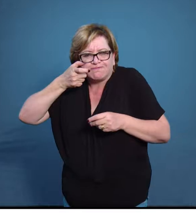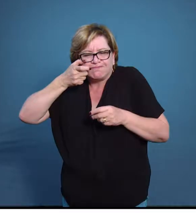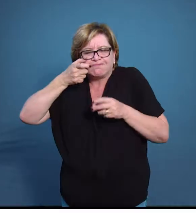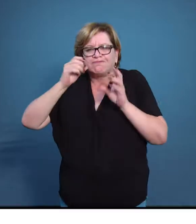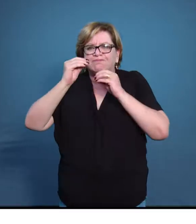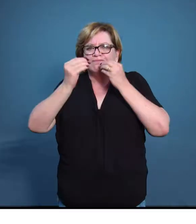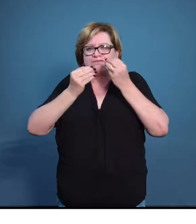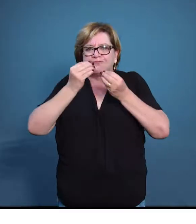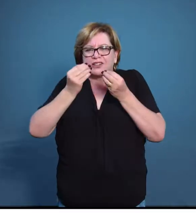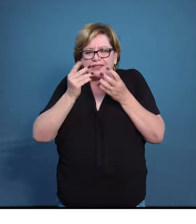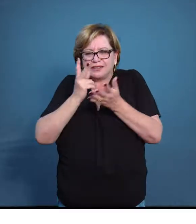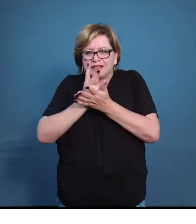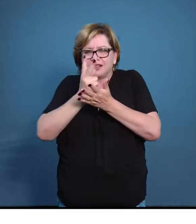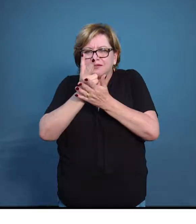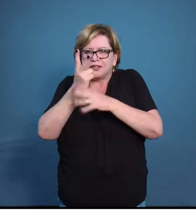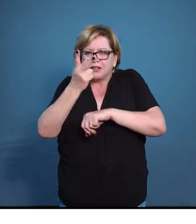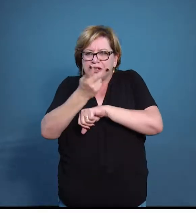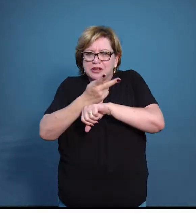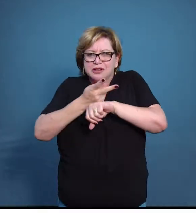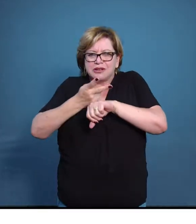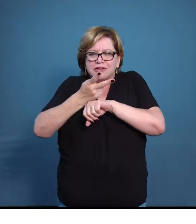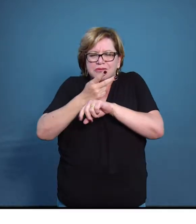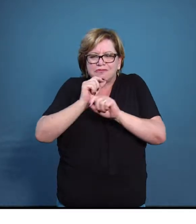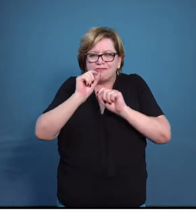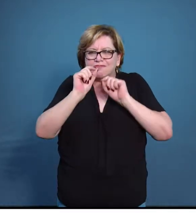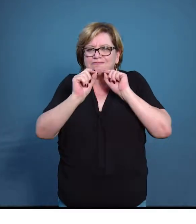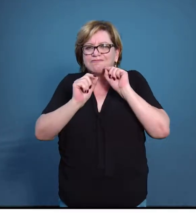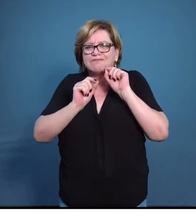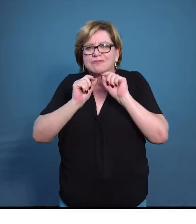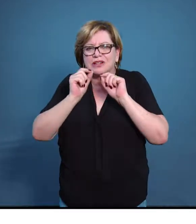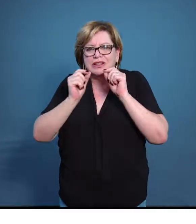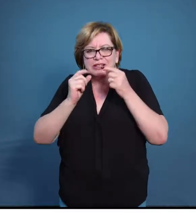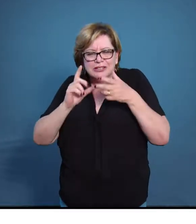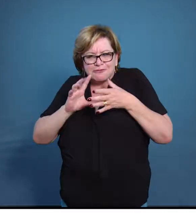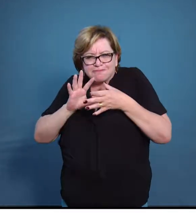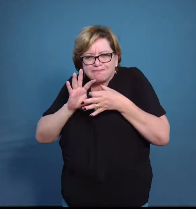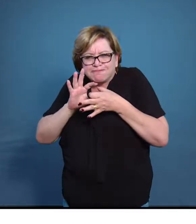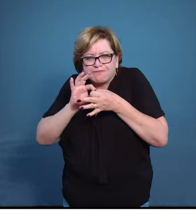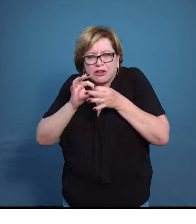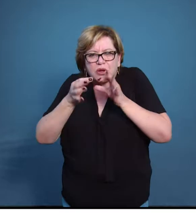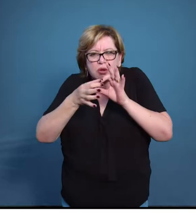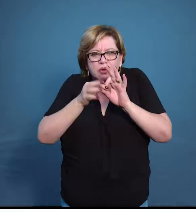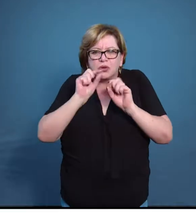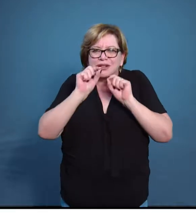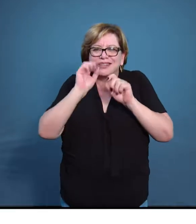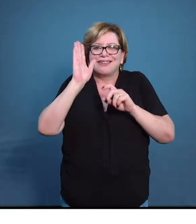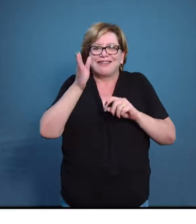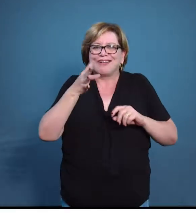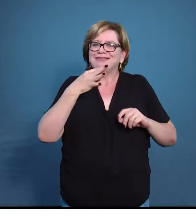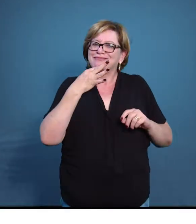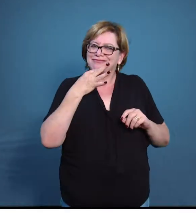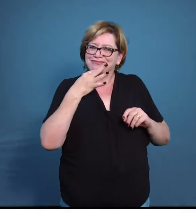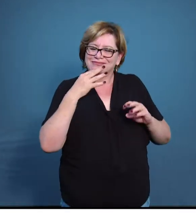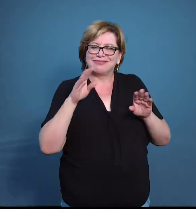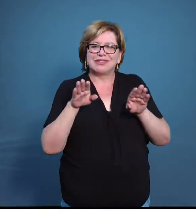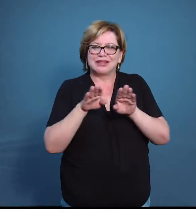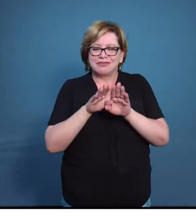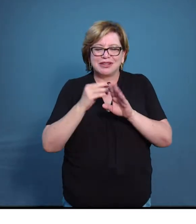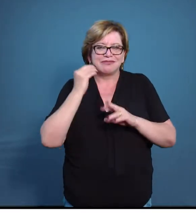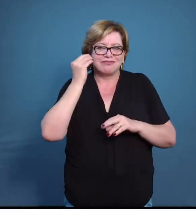imagem. Procuramos nela elementos que se conectem com coisas que nós conhecemos e que nós